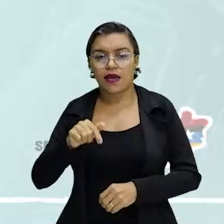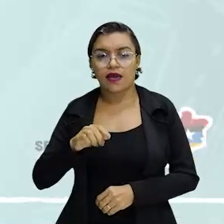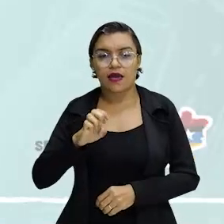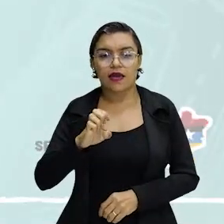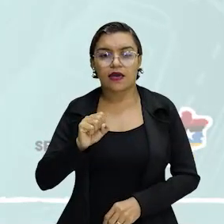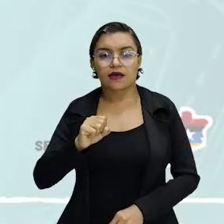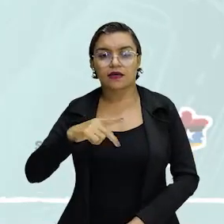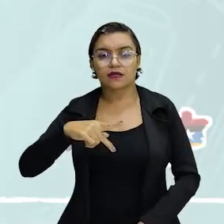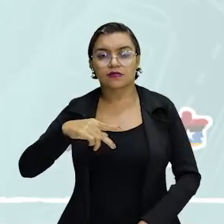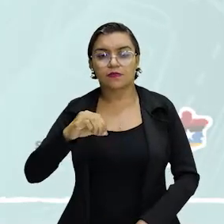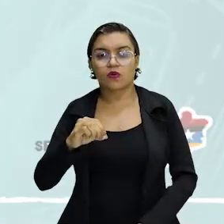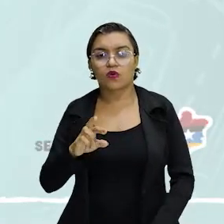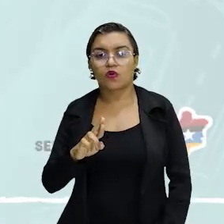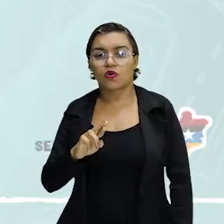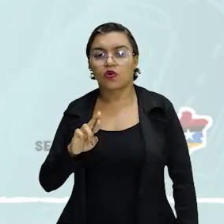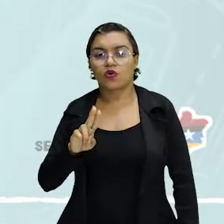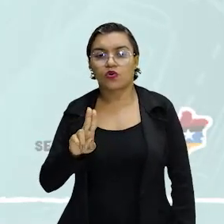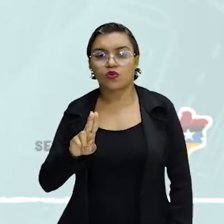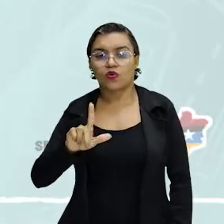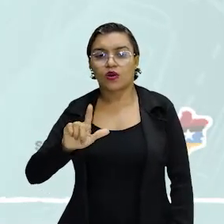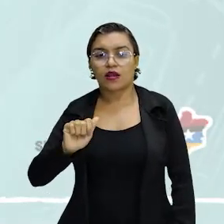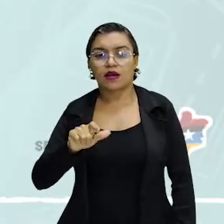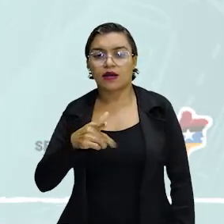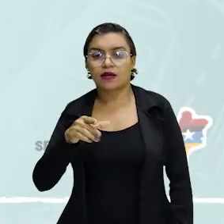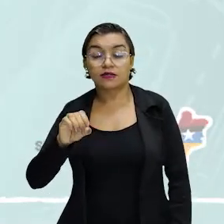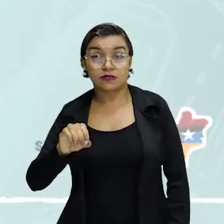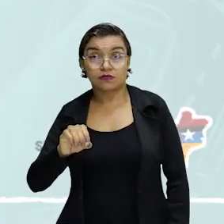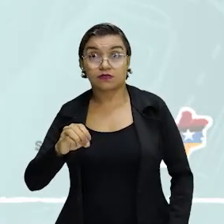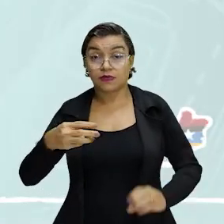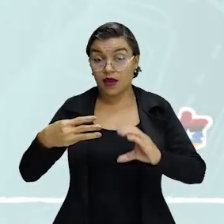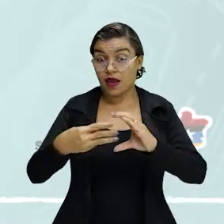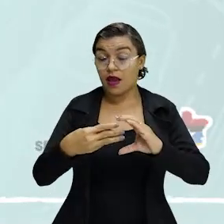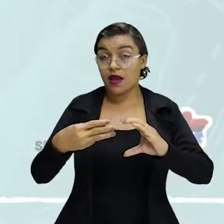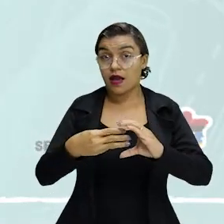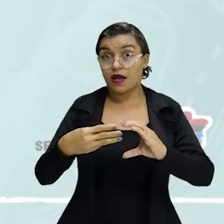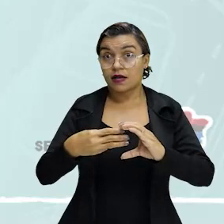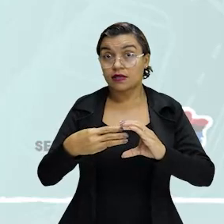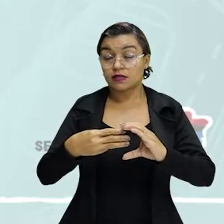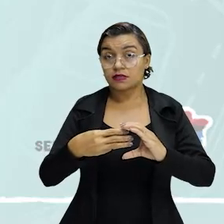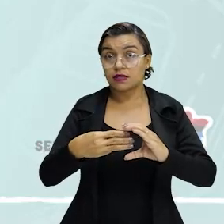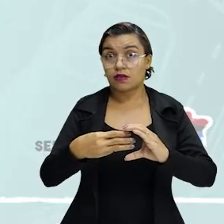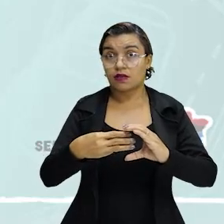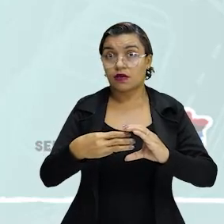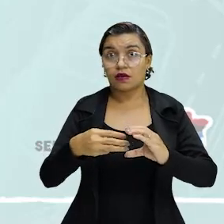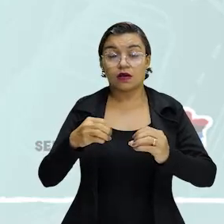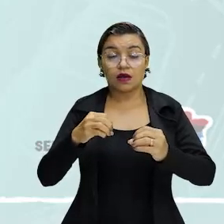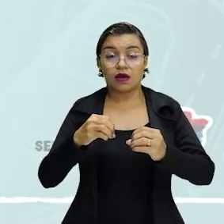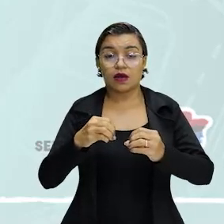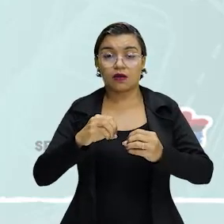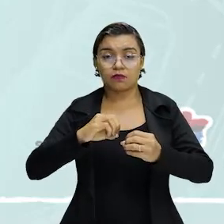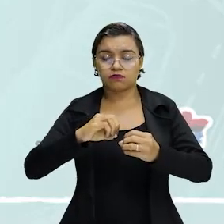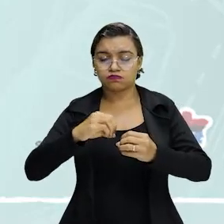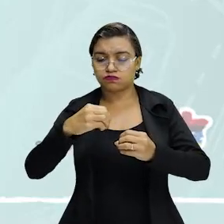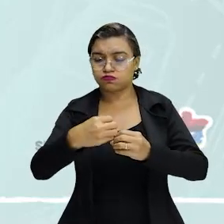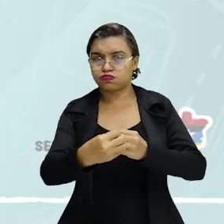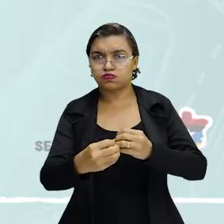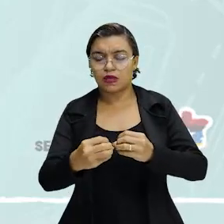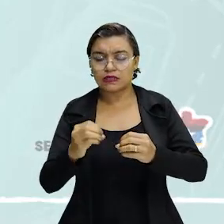Na esporulação, a célula do indivíduo, ela não vai se dividir. Na verdade, o que vai se